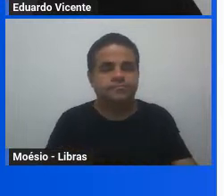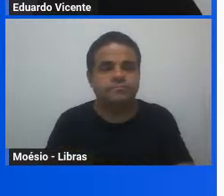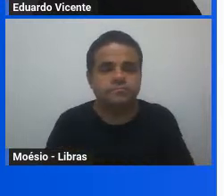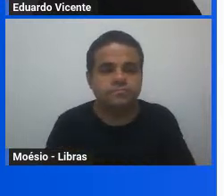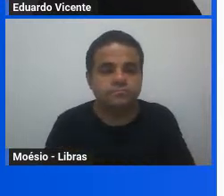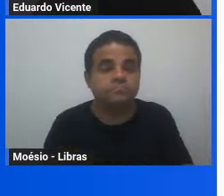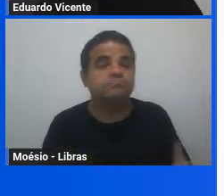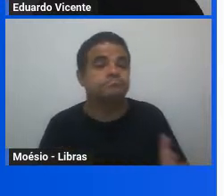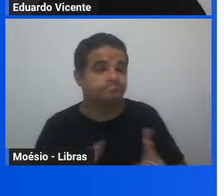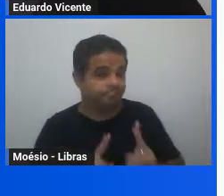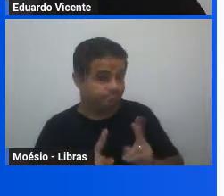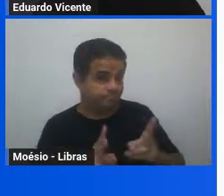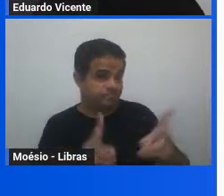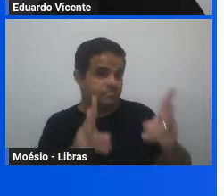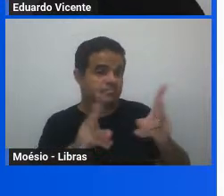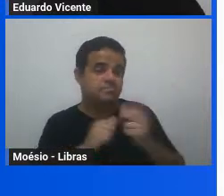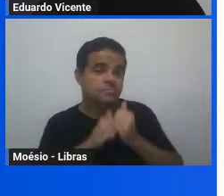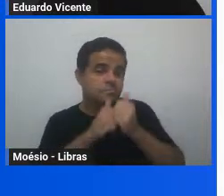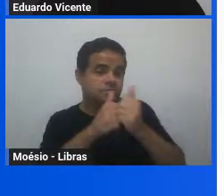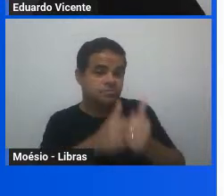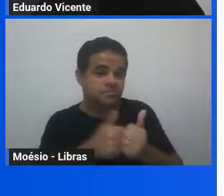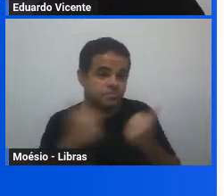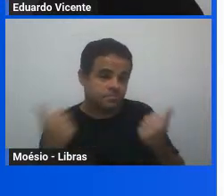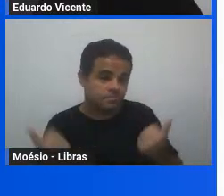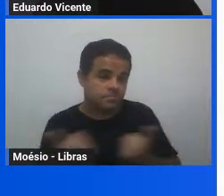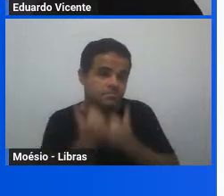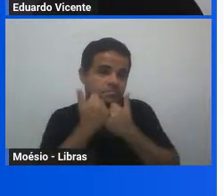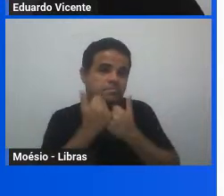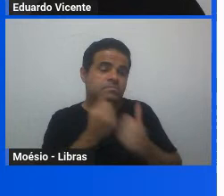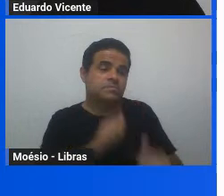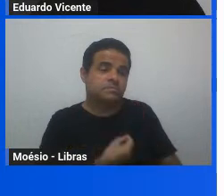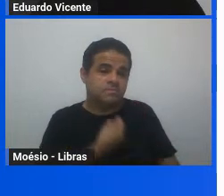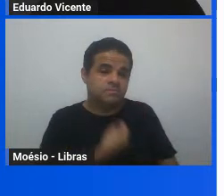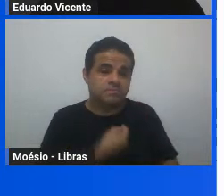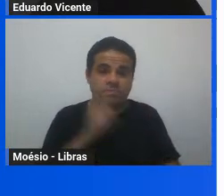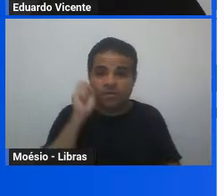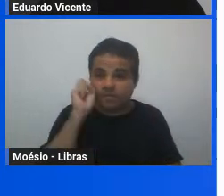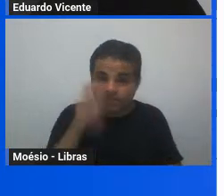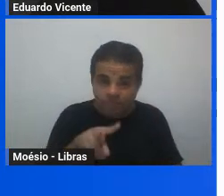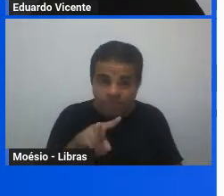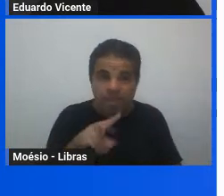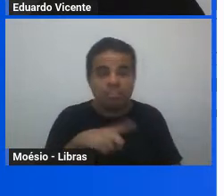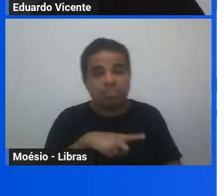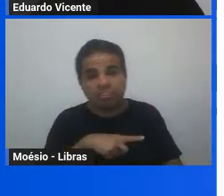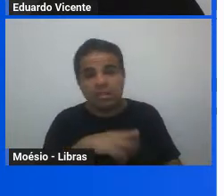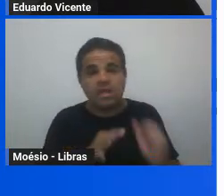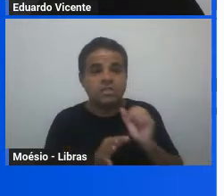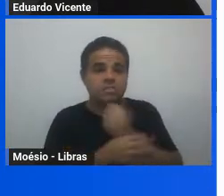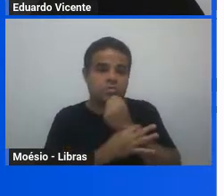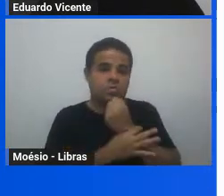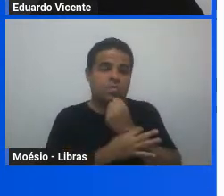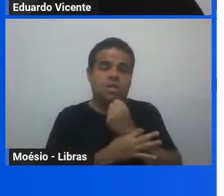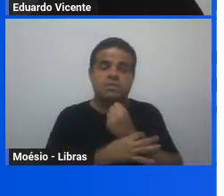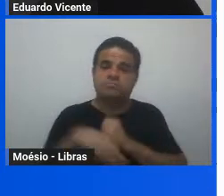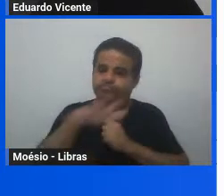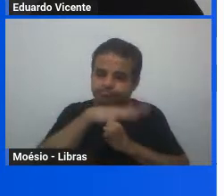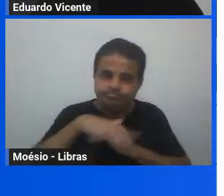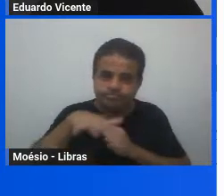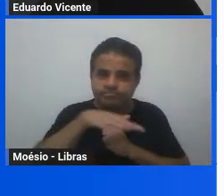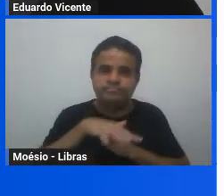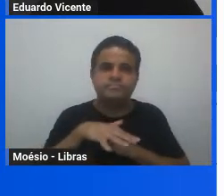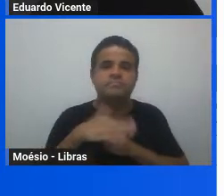Seguindo o suporte básico de vida, o primeiro passo é verificar se há segurança na cena do